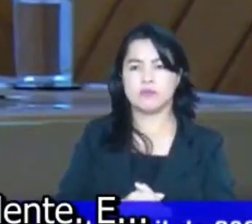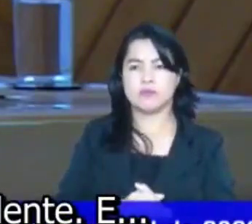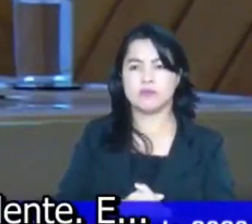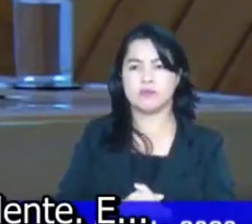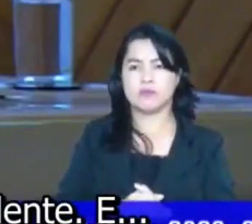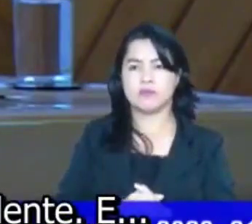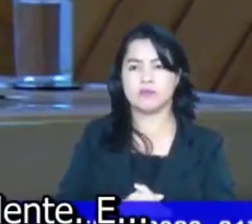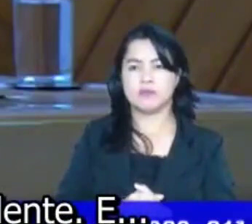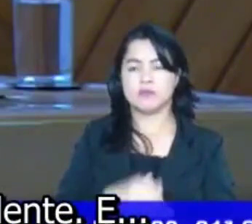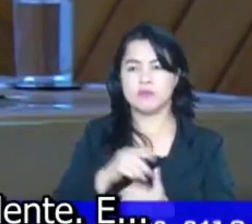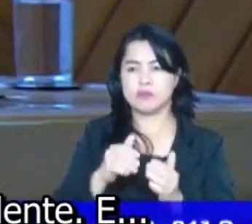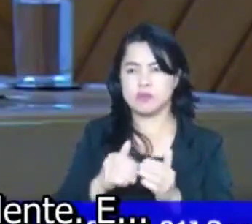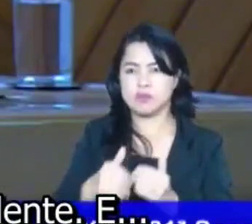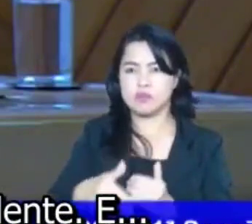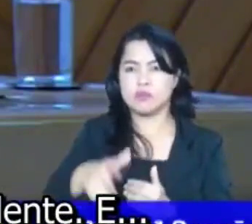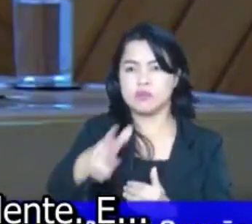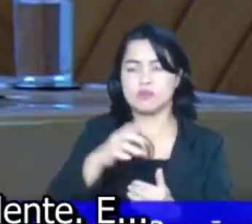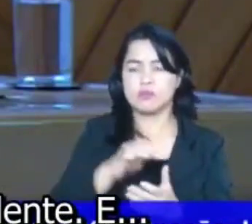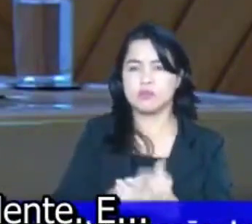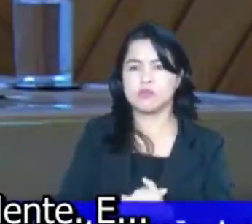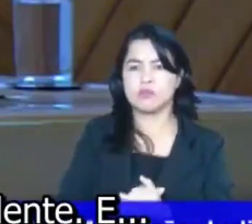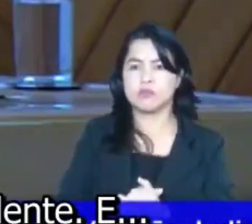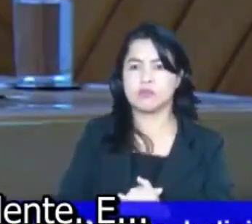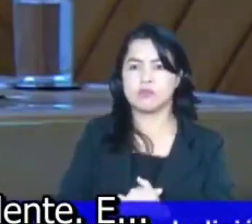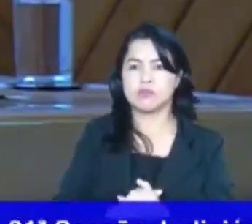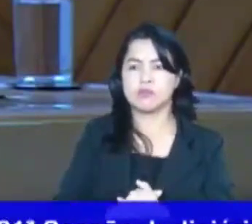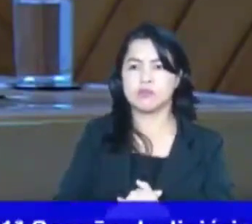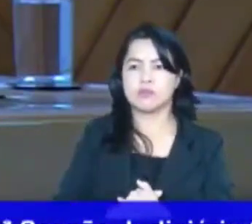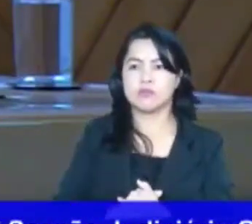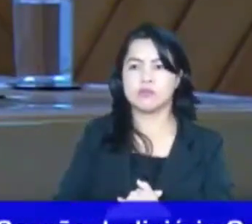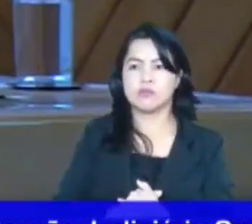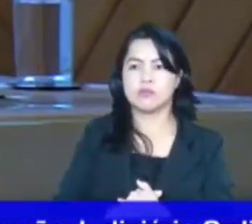Posso ir para o mérito, Excelência? Pode sim, presidente.